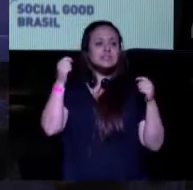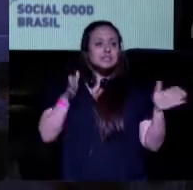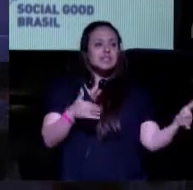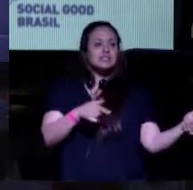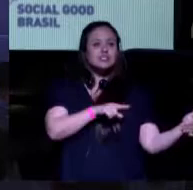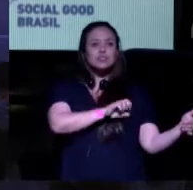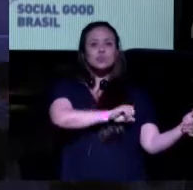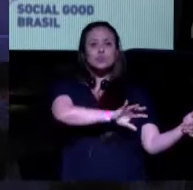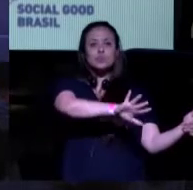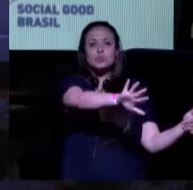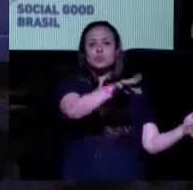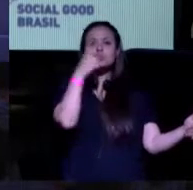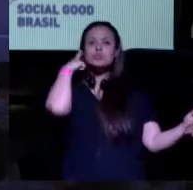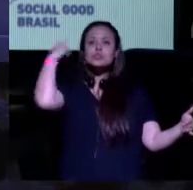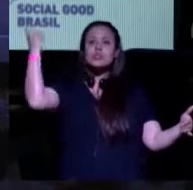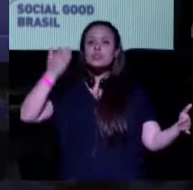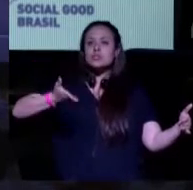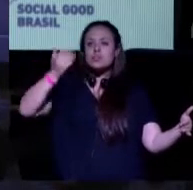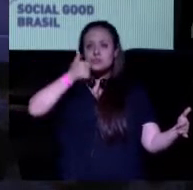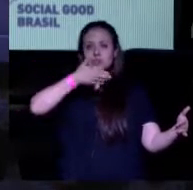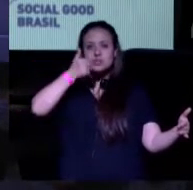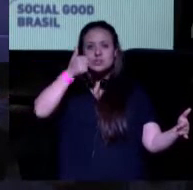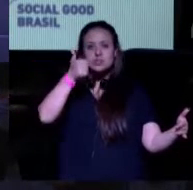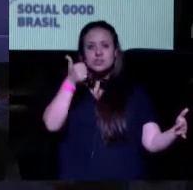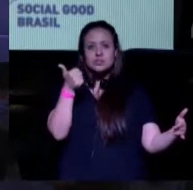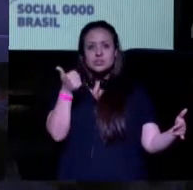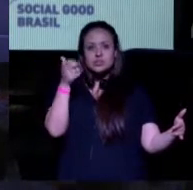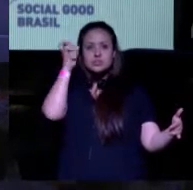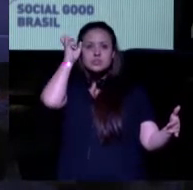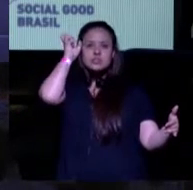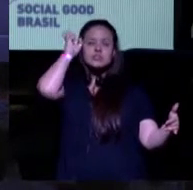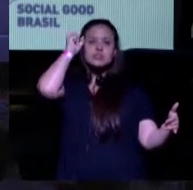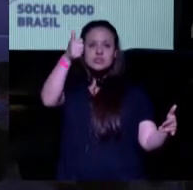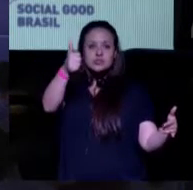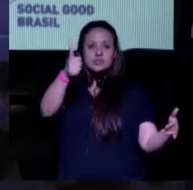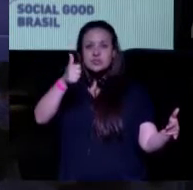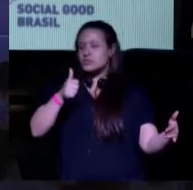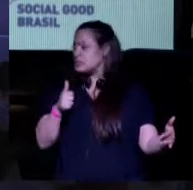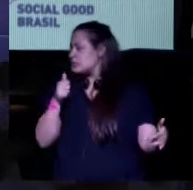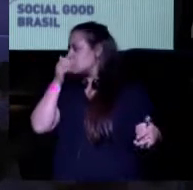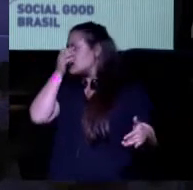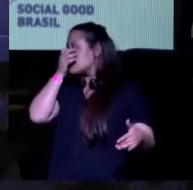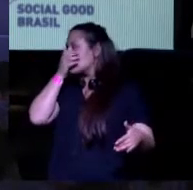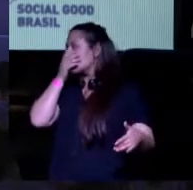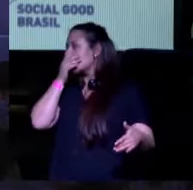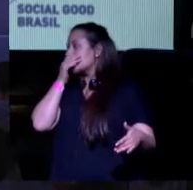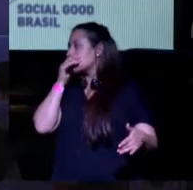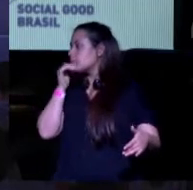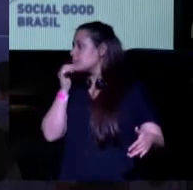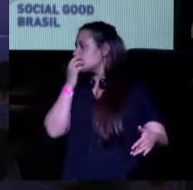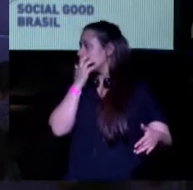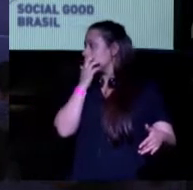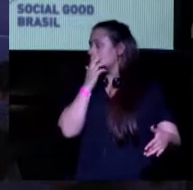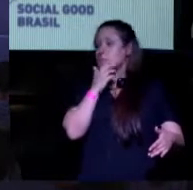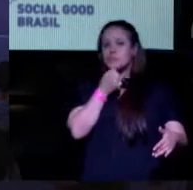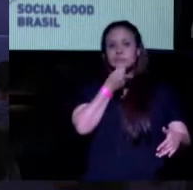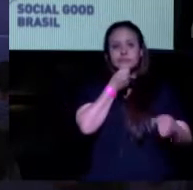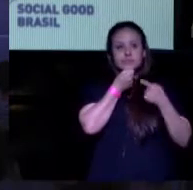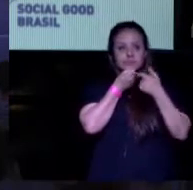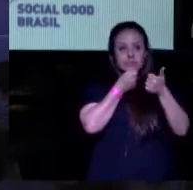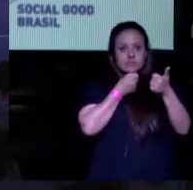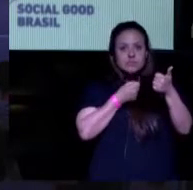estão vindo melhorou sim a loa no melhorou ou